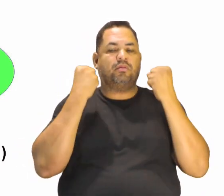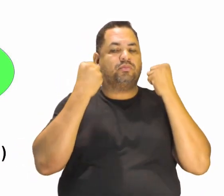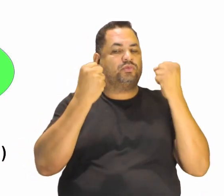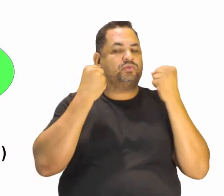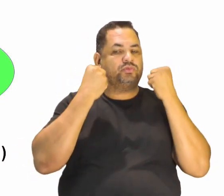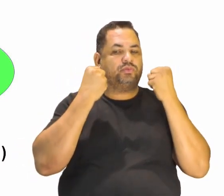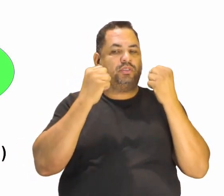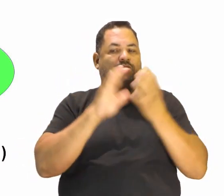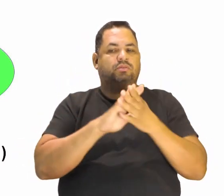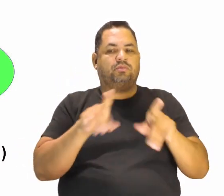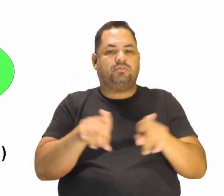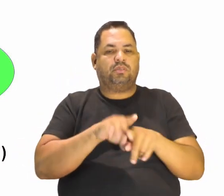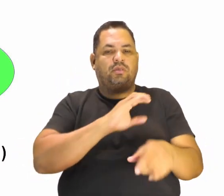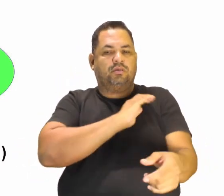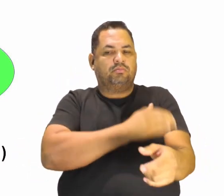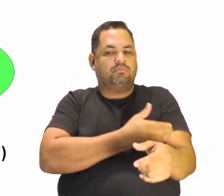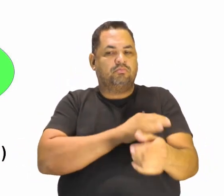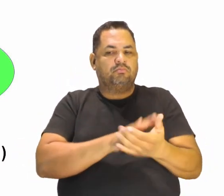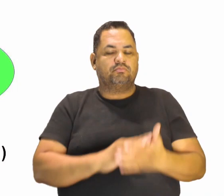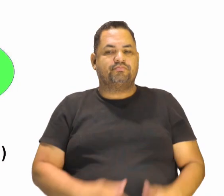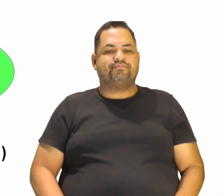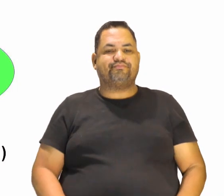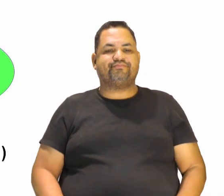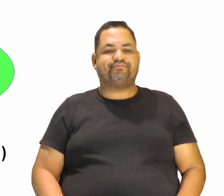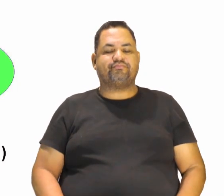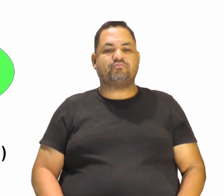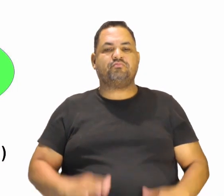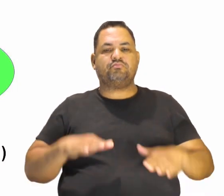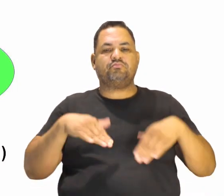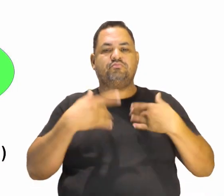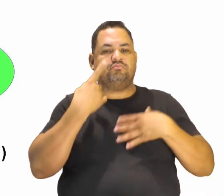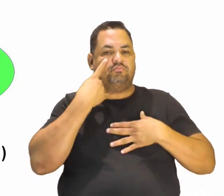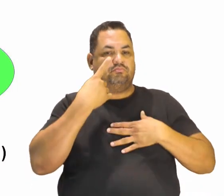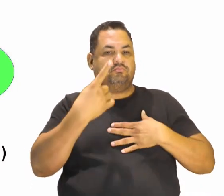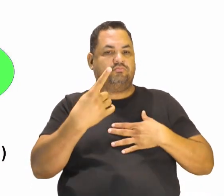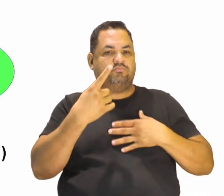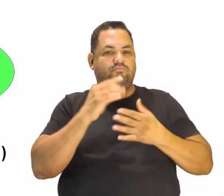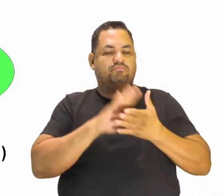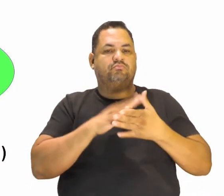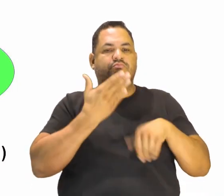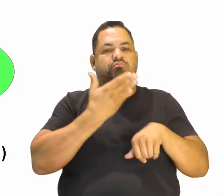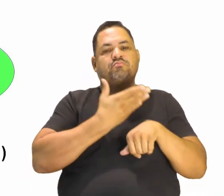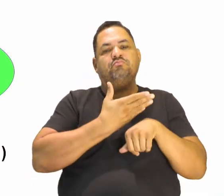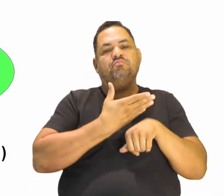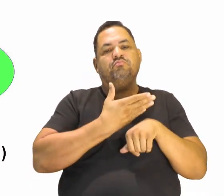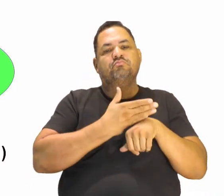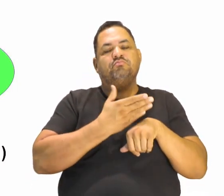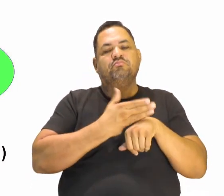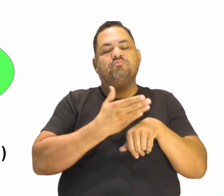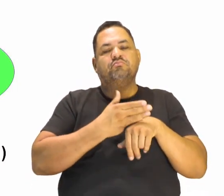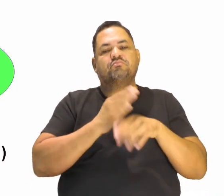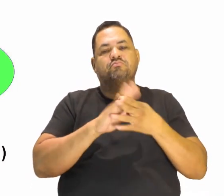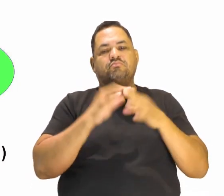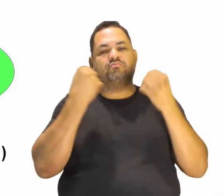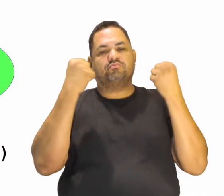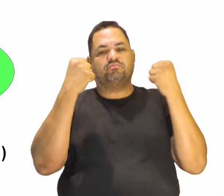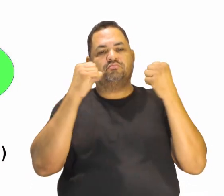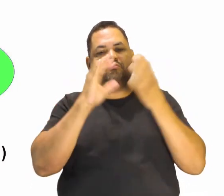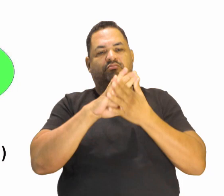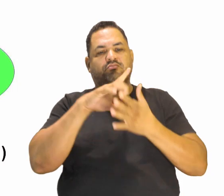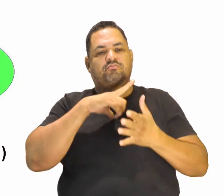também, certo? E quando a gente observa aí sobre exercício físico, a gente lembra que exercício físico tem